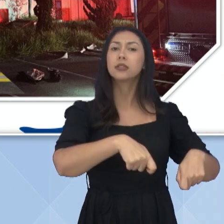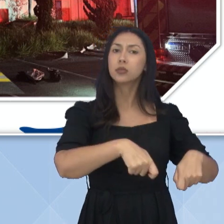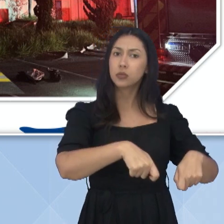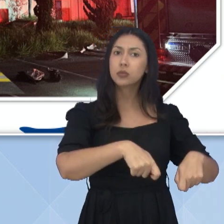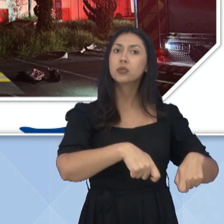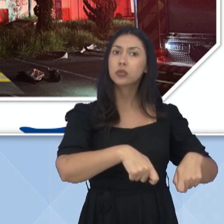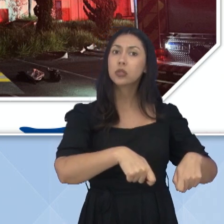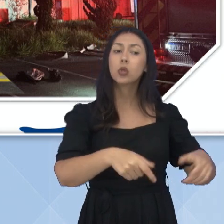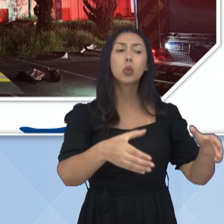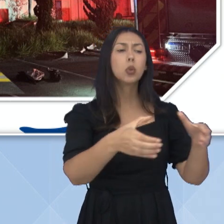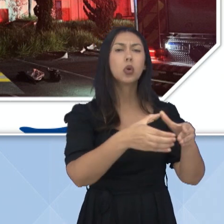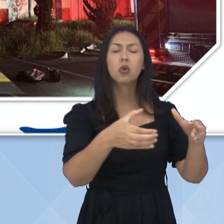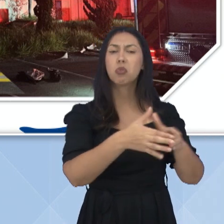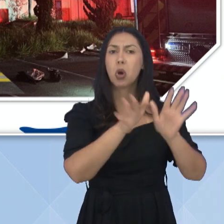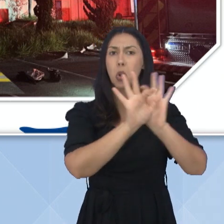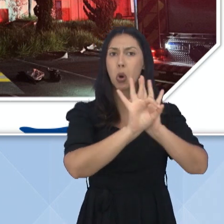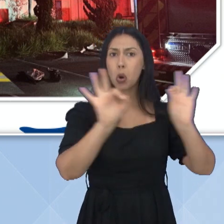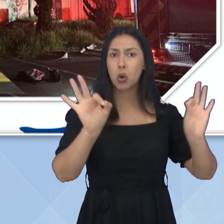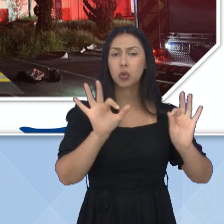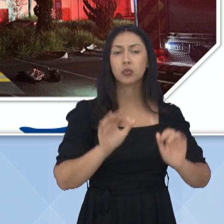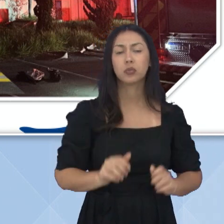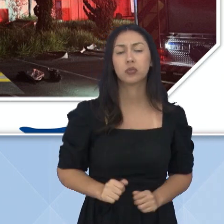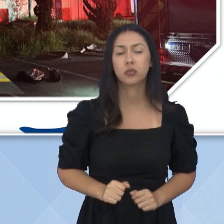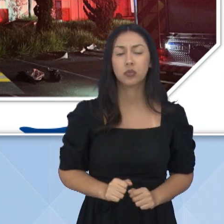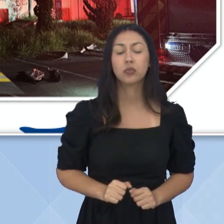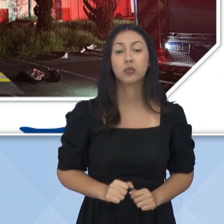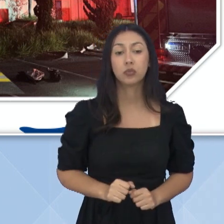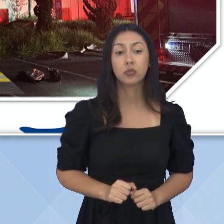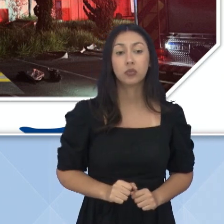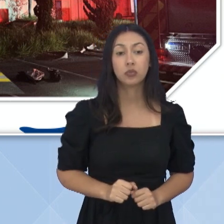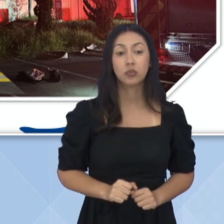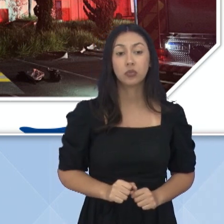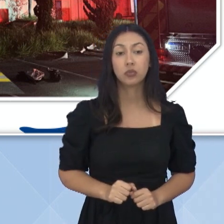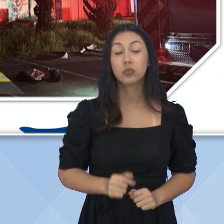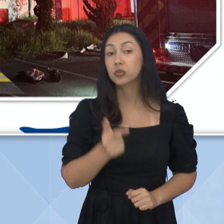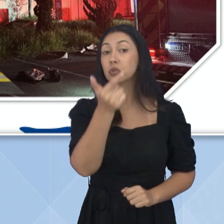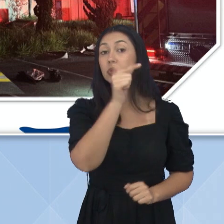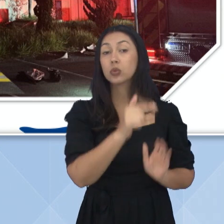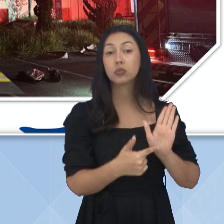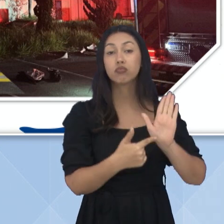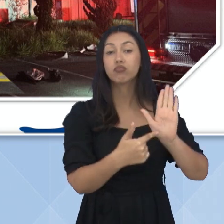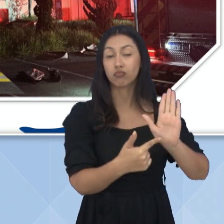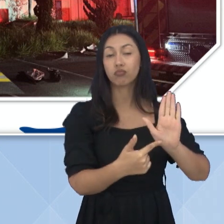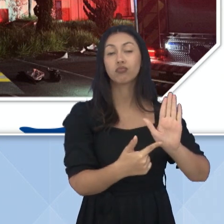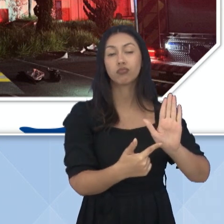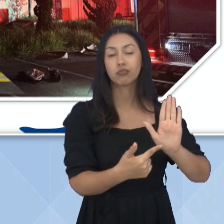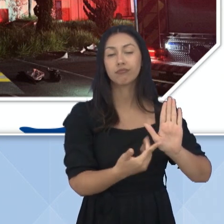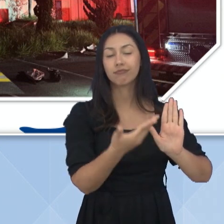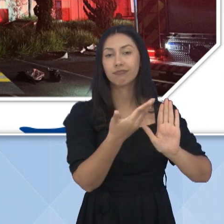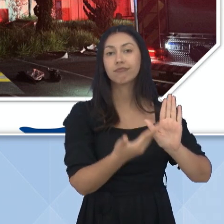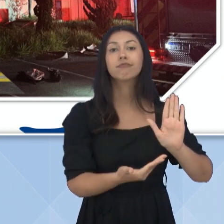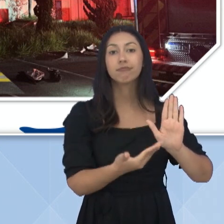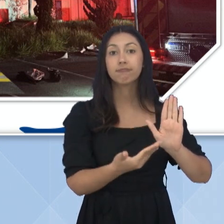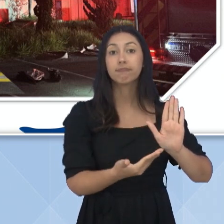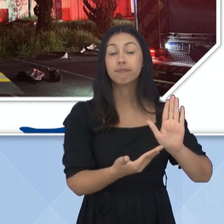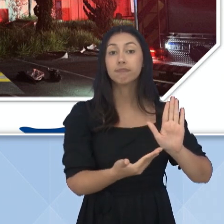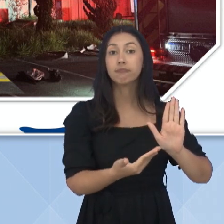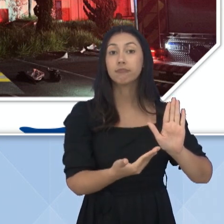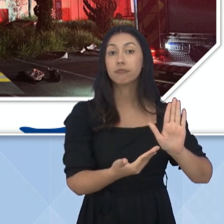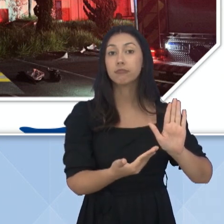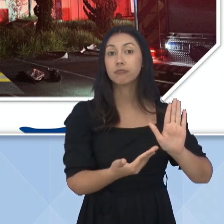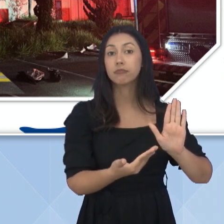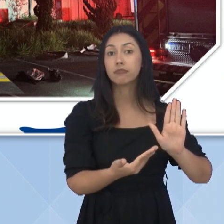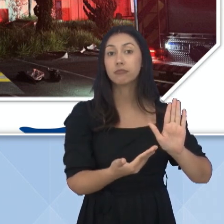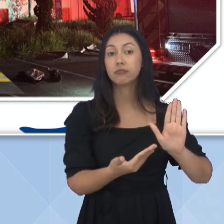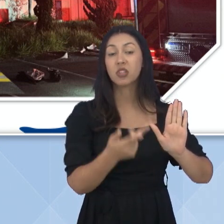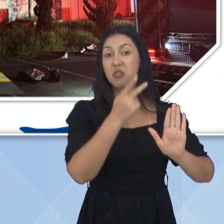capacitados e equipe de primeira linha. Este é outro capítulo que ainda vamos conhecer. O fiel depositário